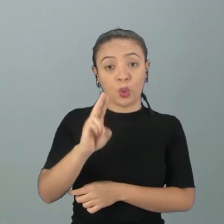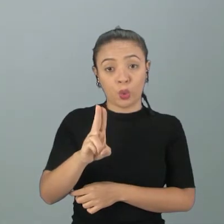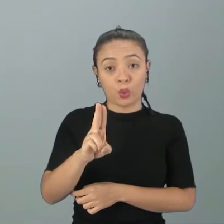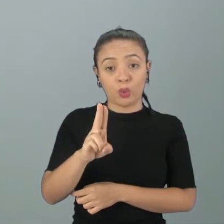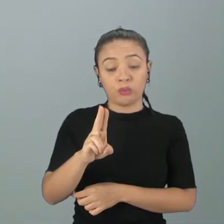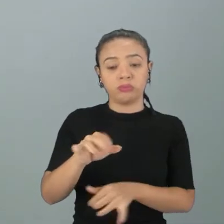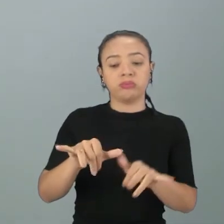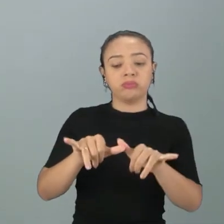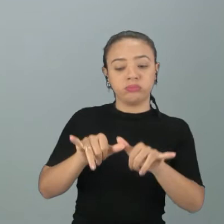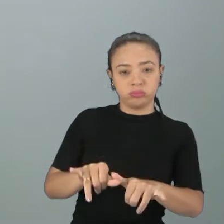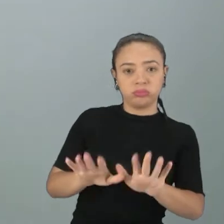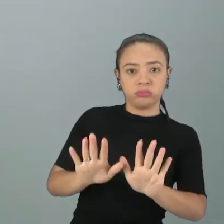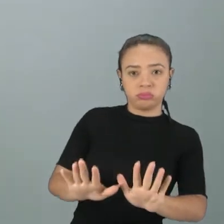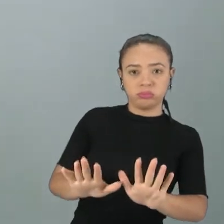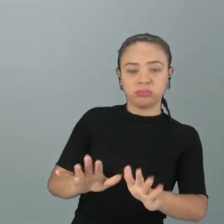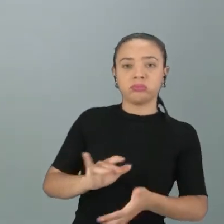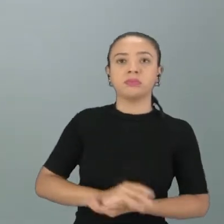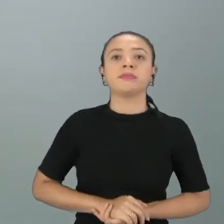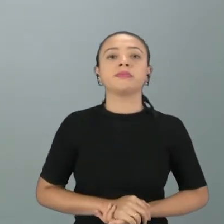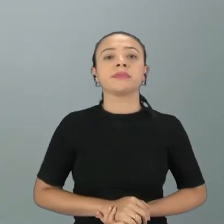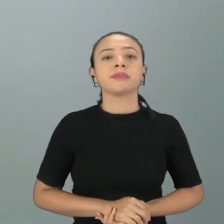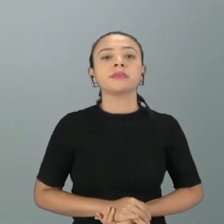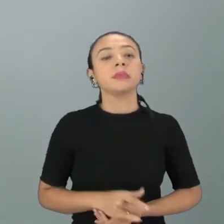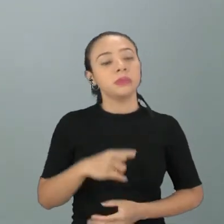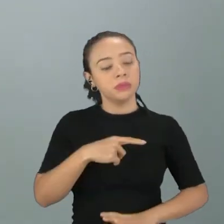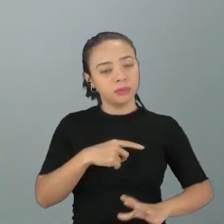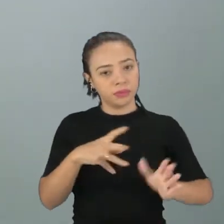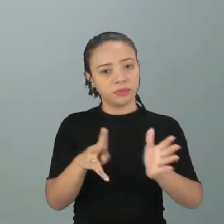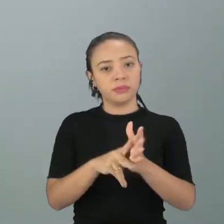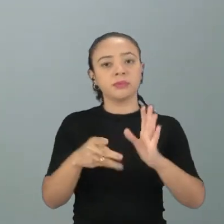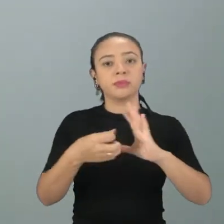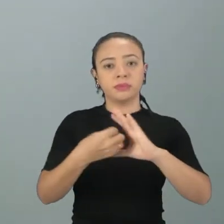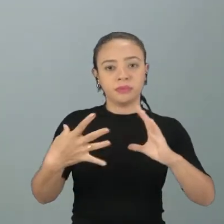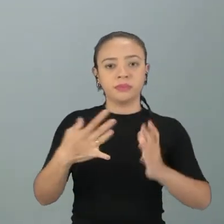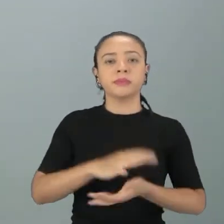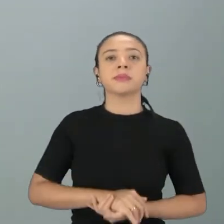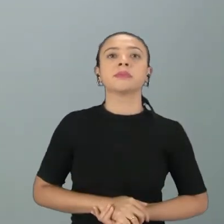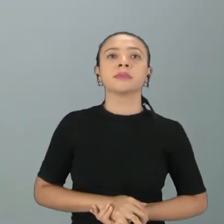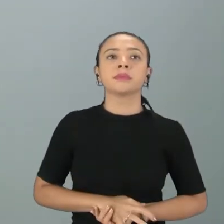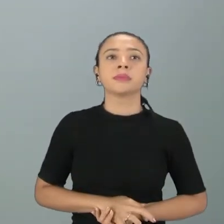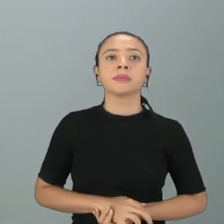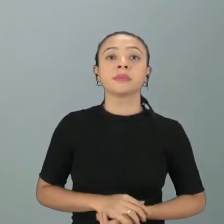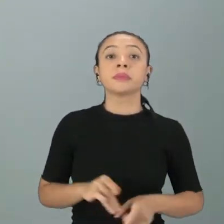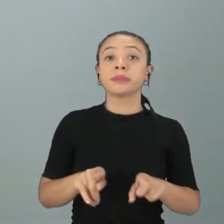verbo ficar, como está descrito na característica. Observe outra.